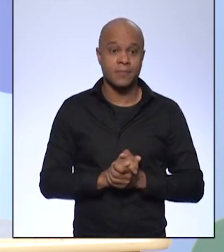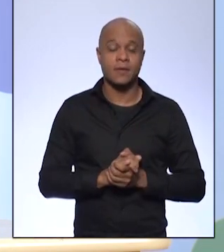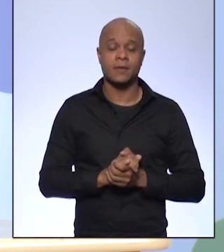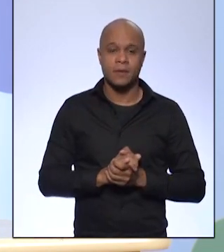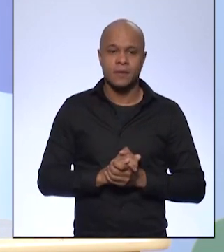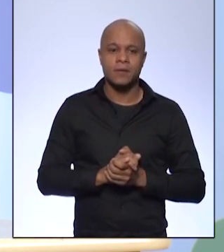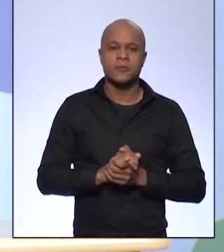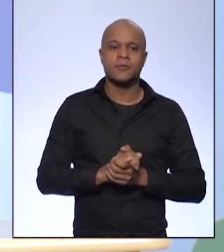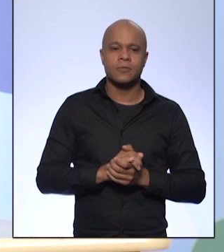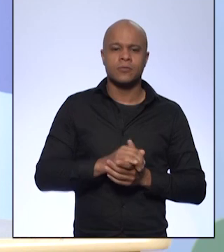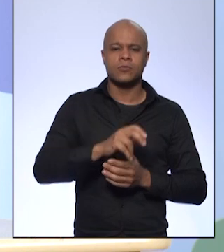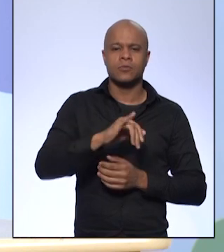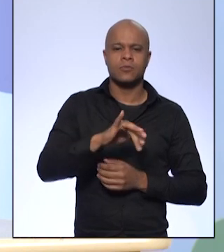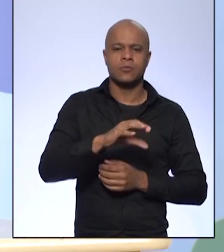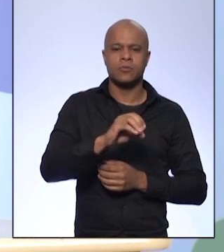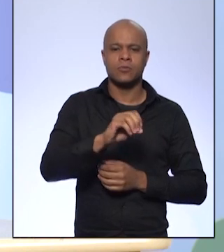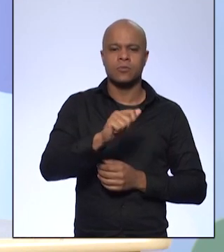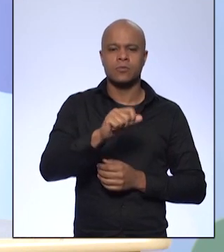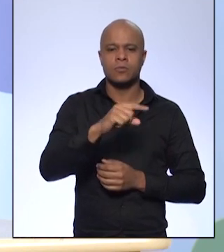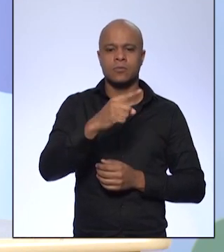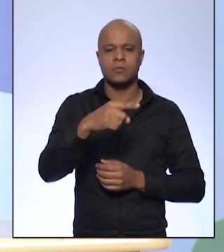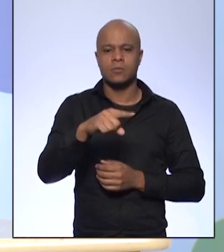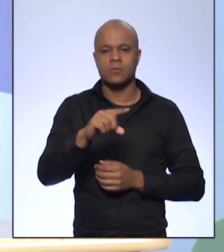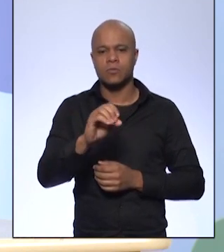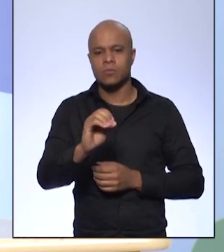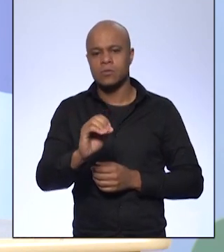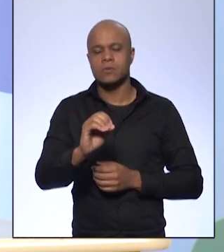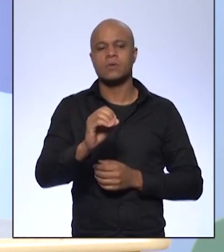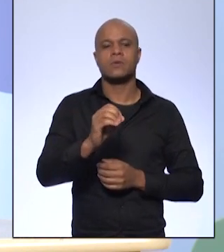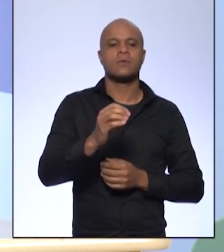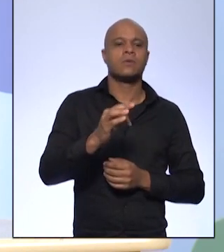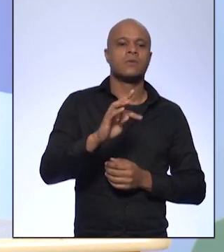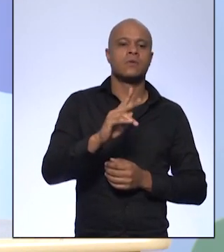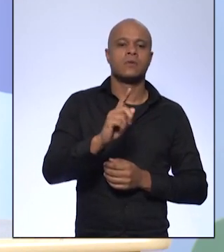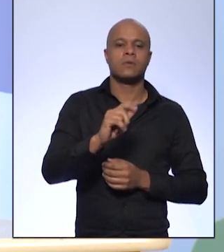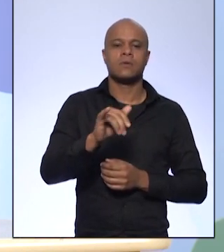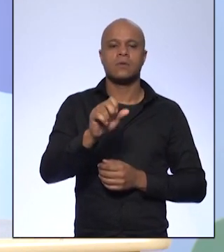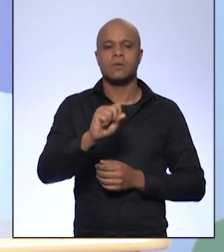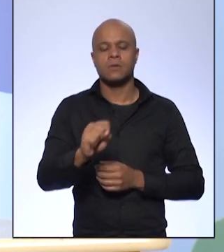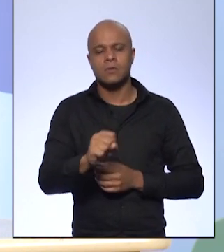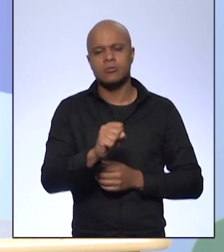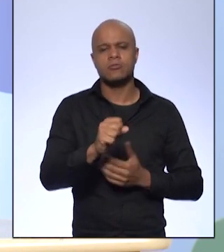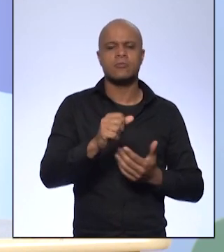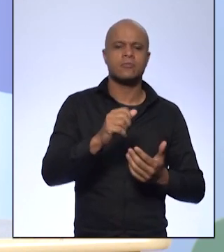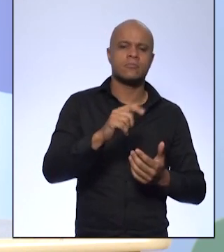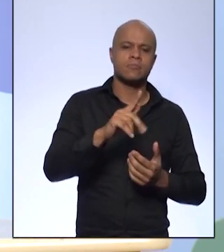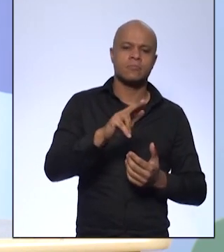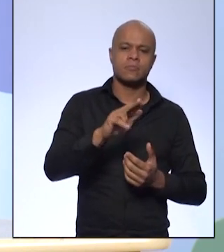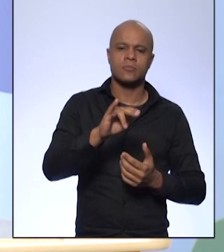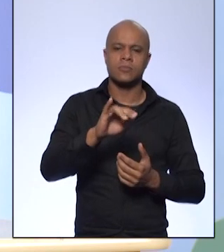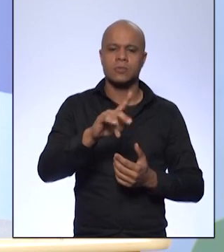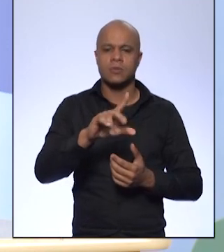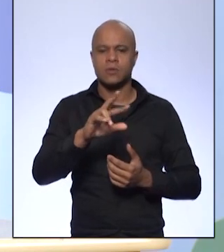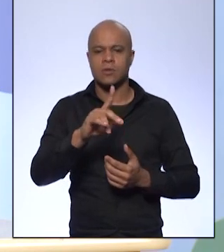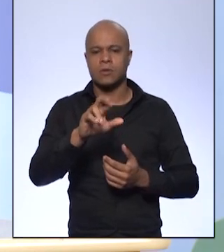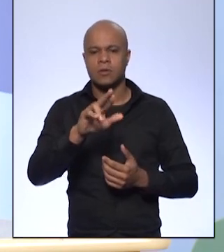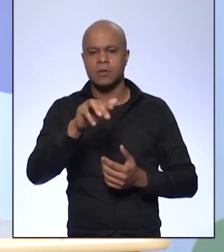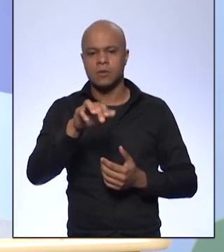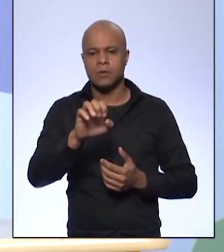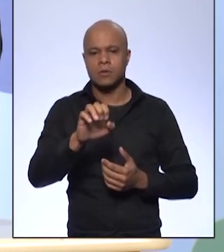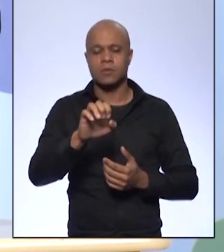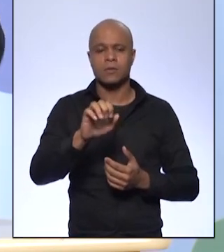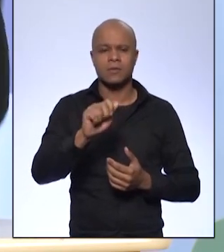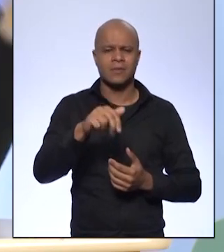gente foi o João, a Thaís, o Rian, a Melanie, o Guilherme, a Manuela, o Carlos, a Ana